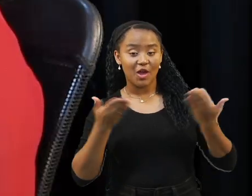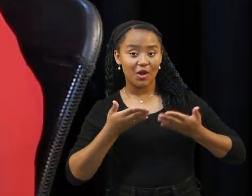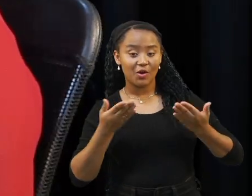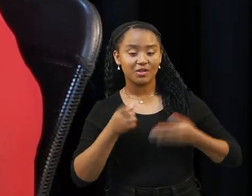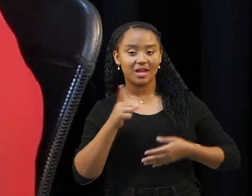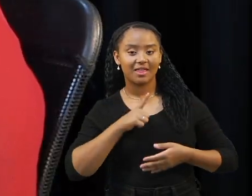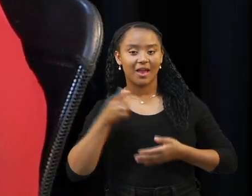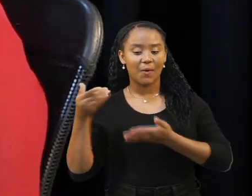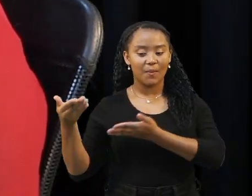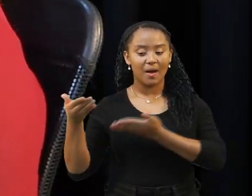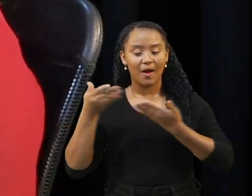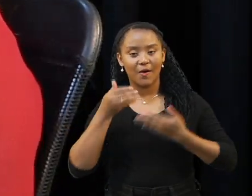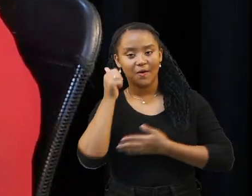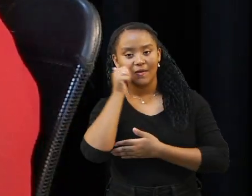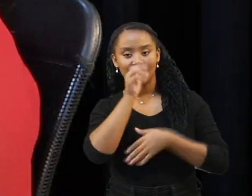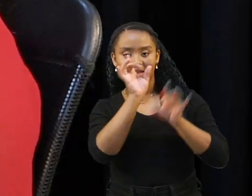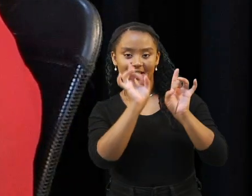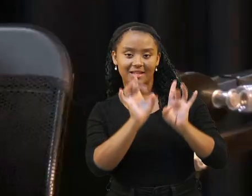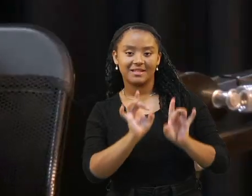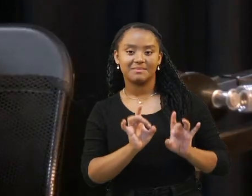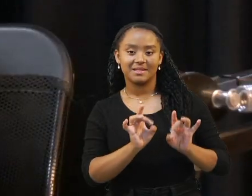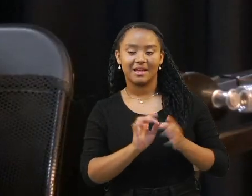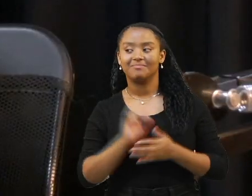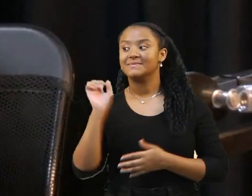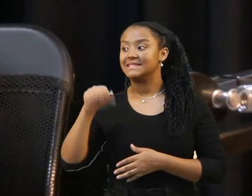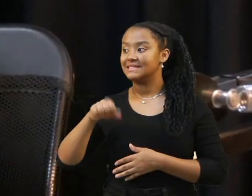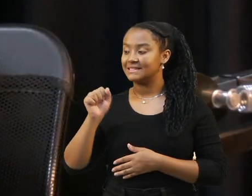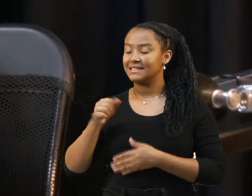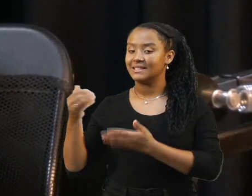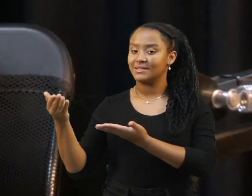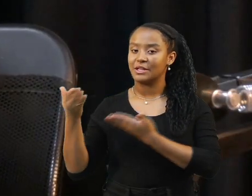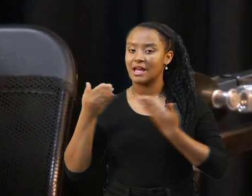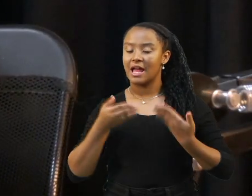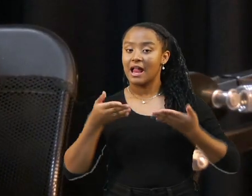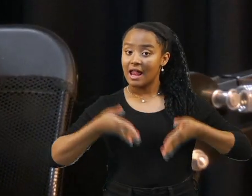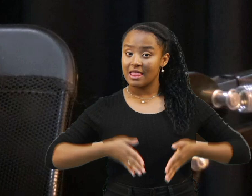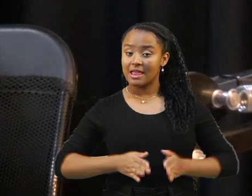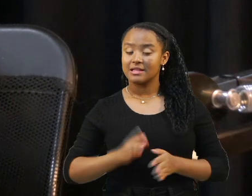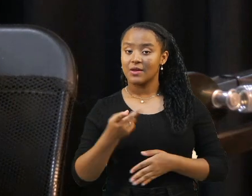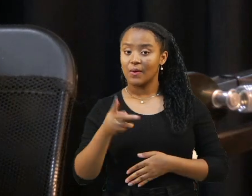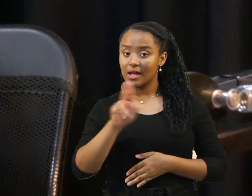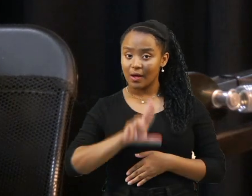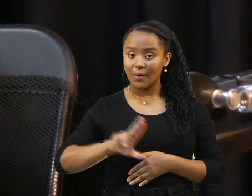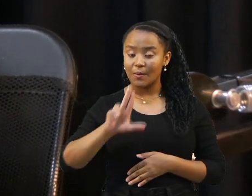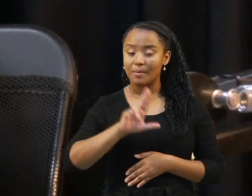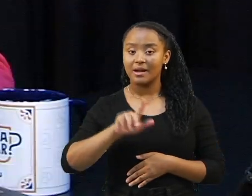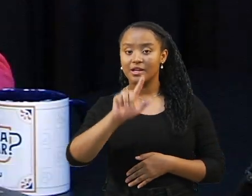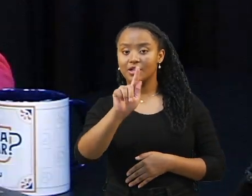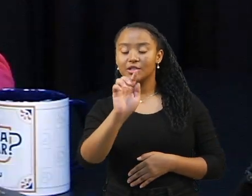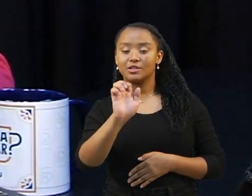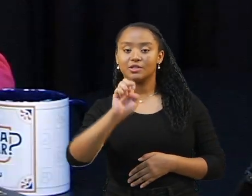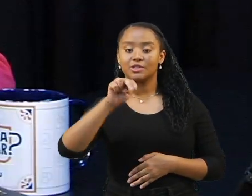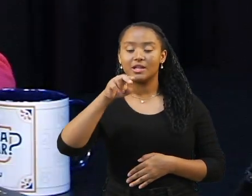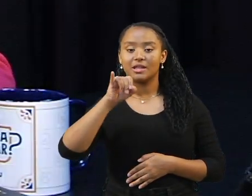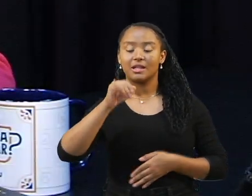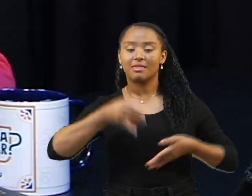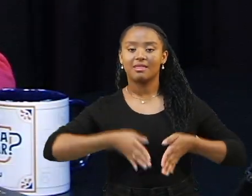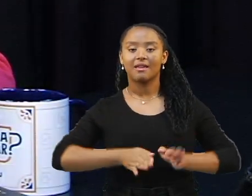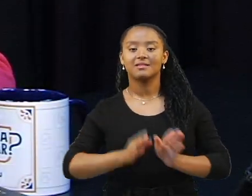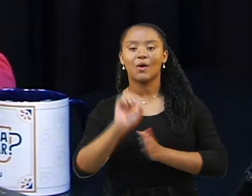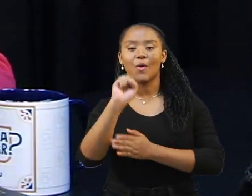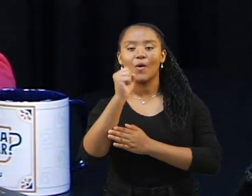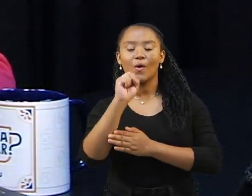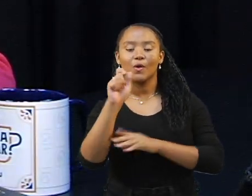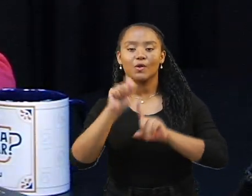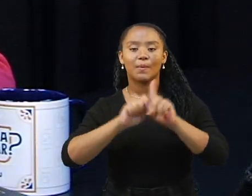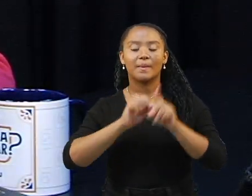convidada bem especial. Especialíssima, olha aqui, ó, uberlandense, Geni de Araújo Costa, nasceu em 8 de outubro